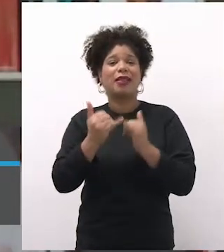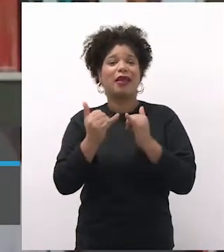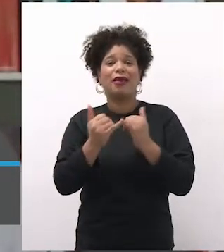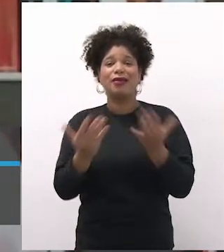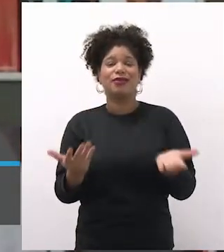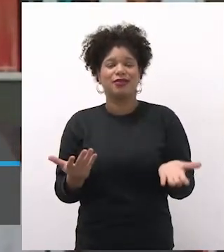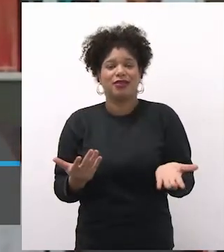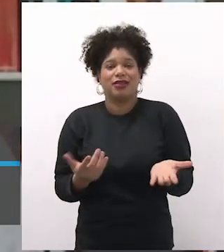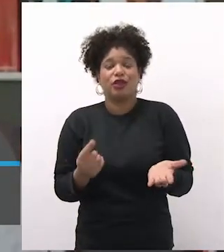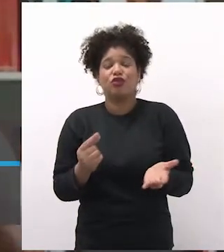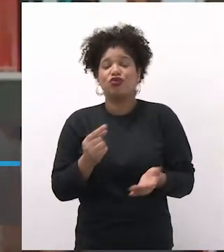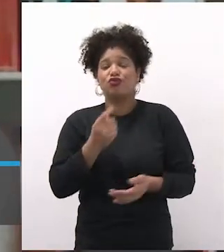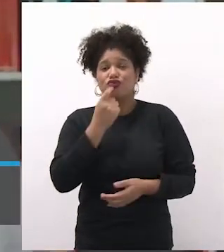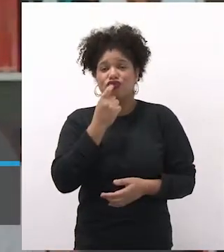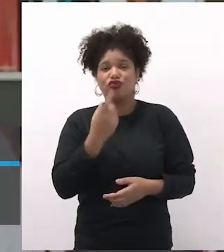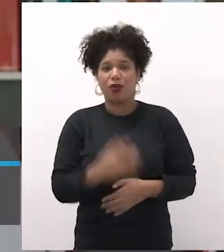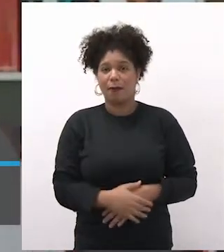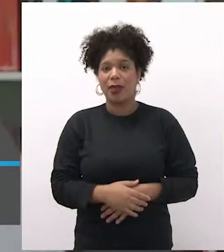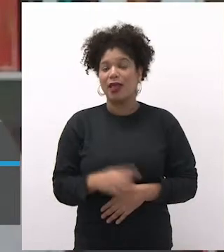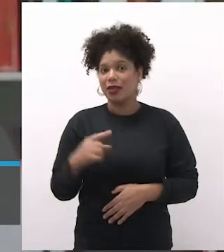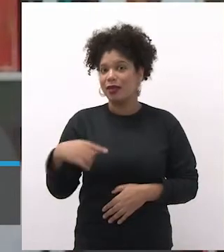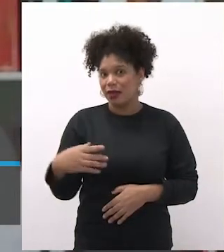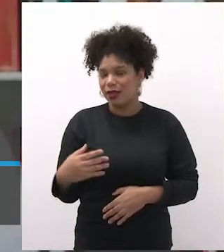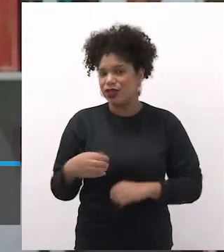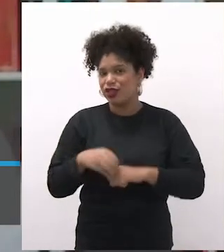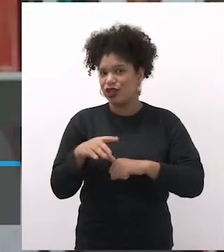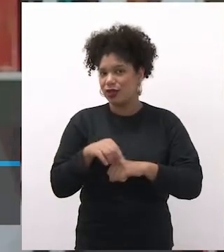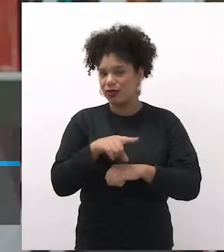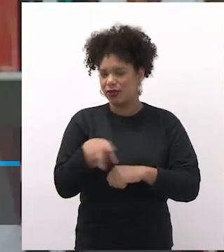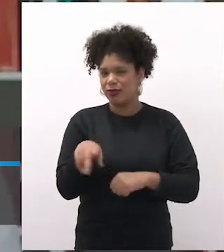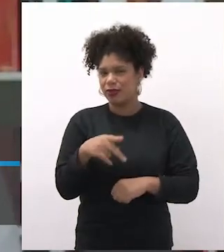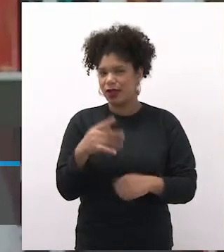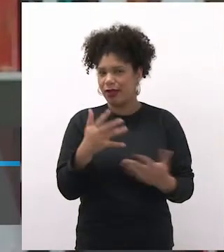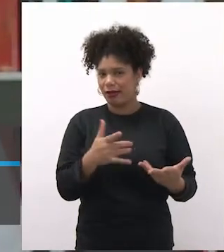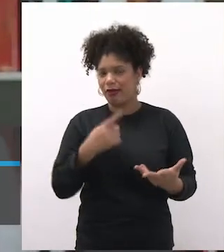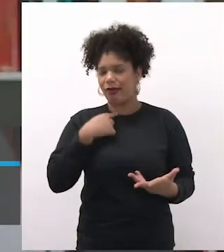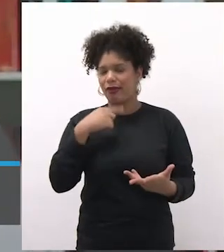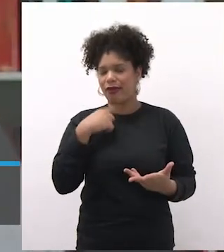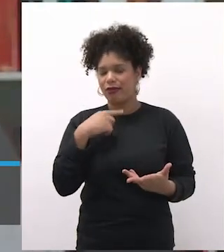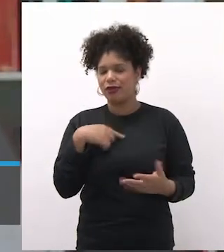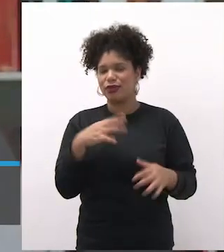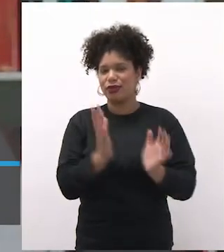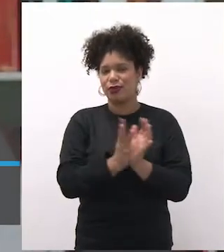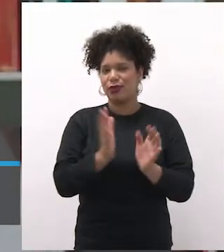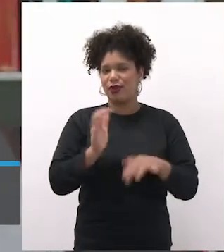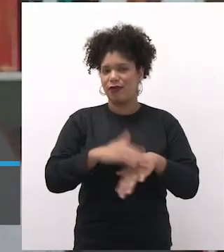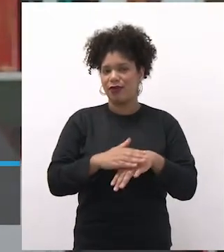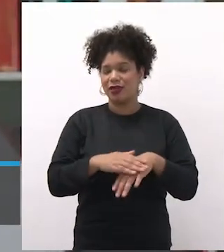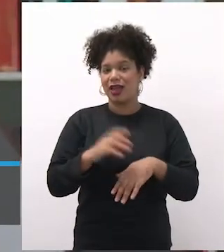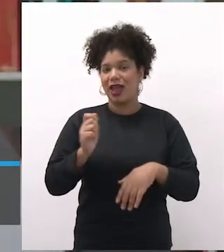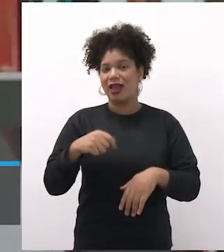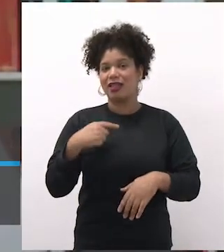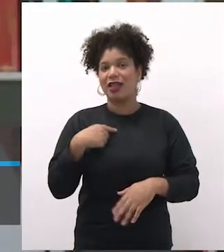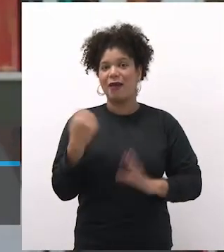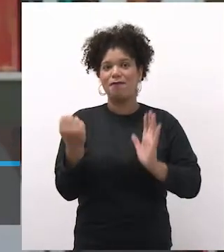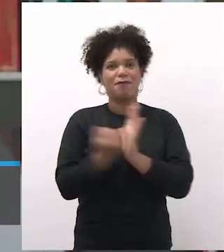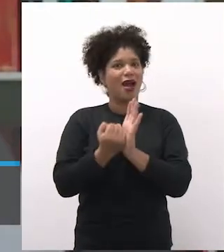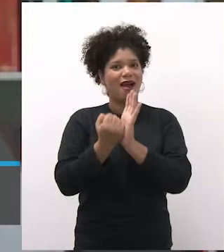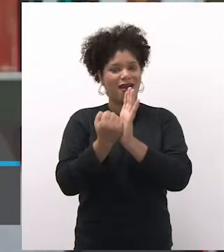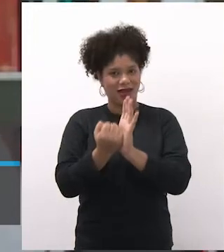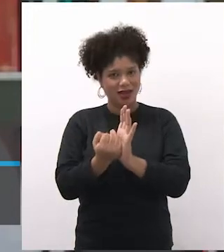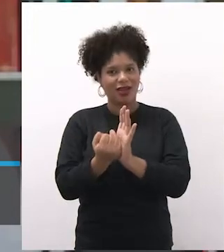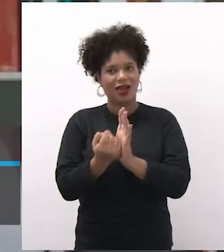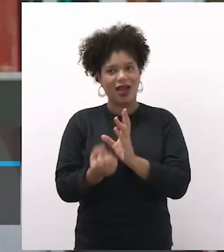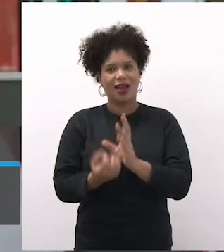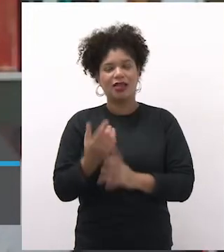organiza mimos com a marca, a gente criou a marca depois dessa ideia de elencar a bibliografia, a gente criou a marca, a gente pensou